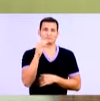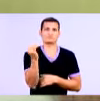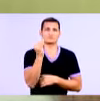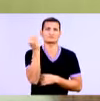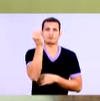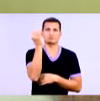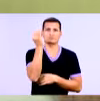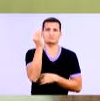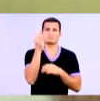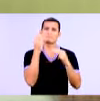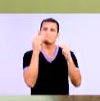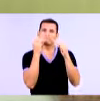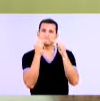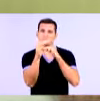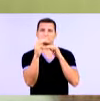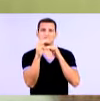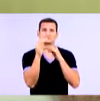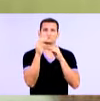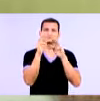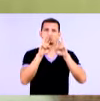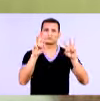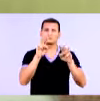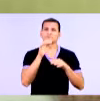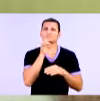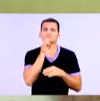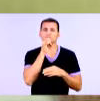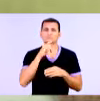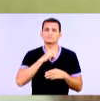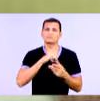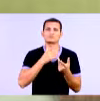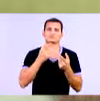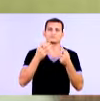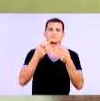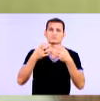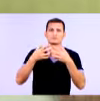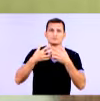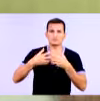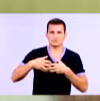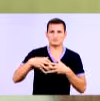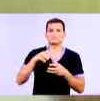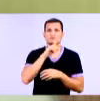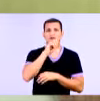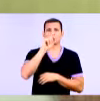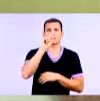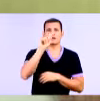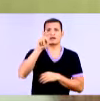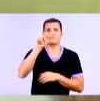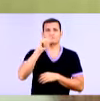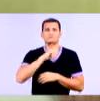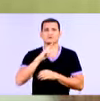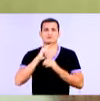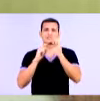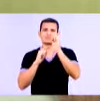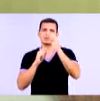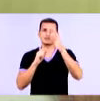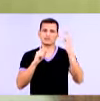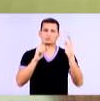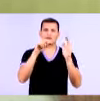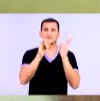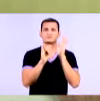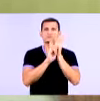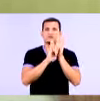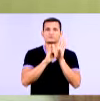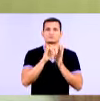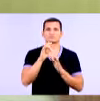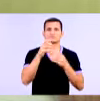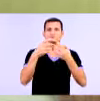site. Nós podemos ter como referência o próprio site do IFRO, né? Nós temos lá no portal do AVA, nós temos no canto esquerdo a imagem que gera a identidade do IFRO,